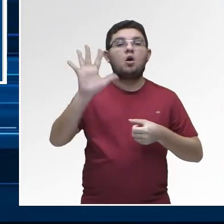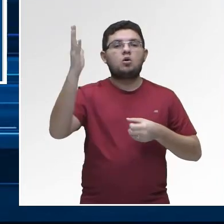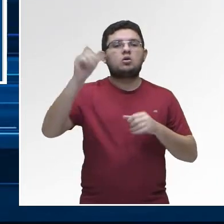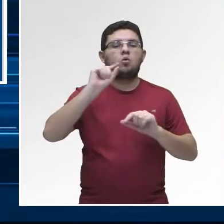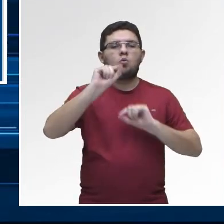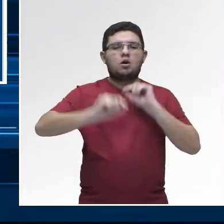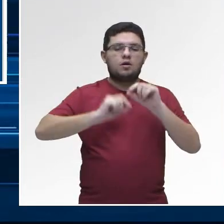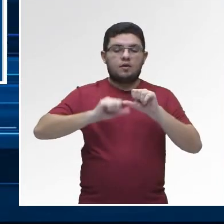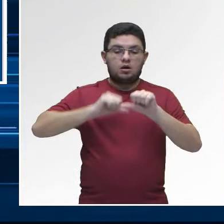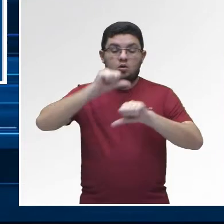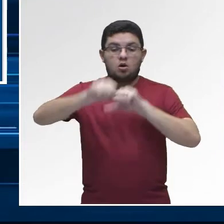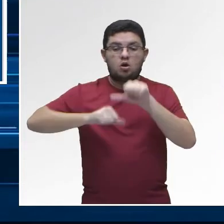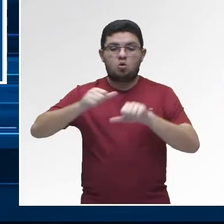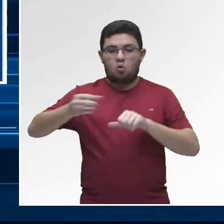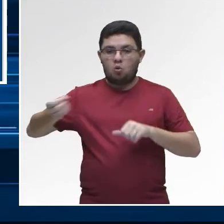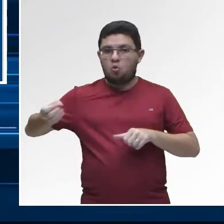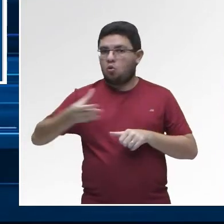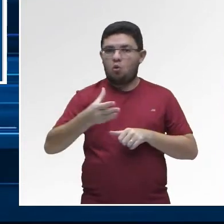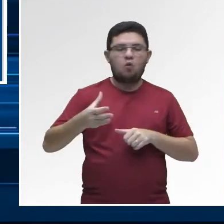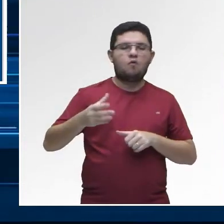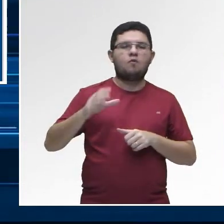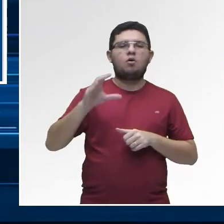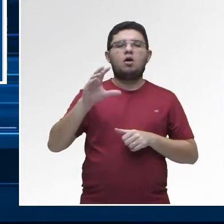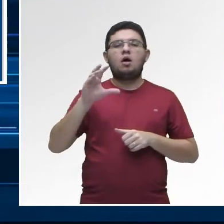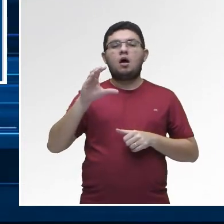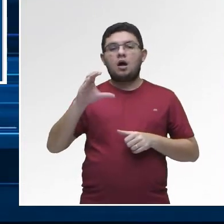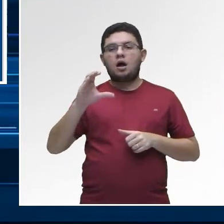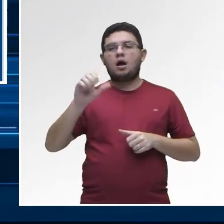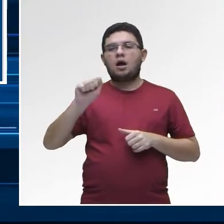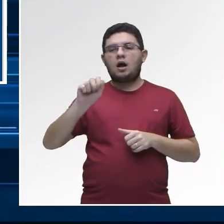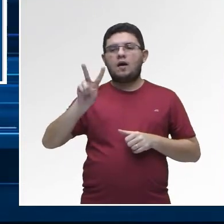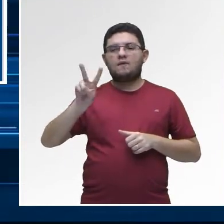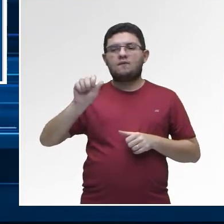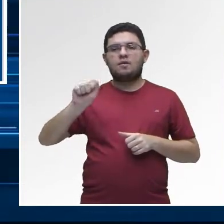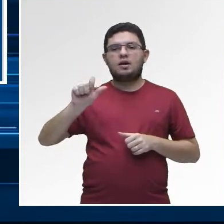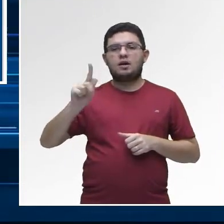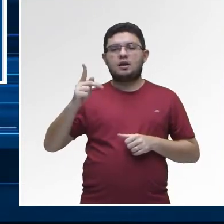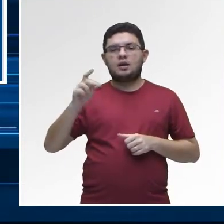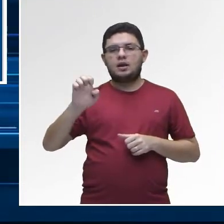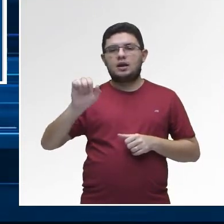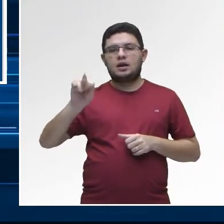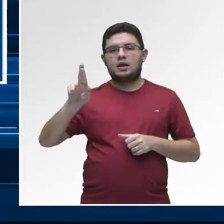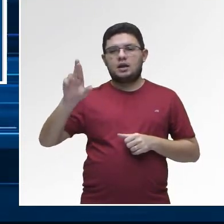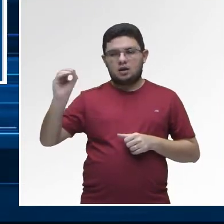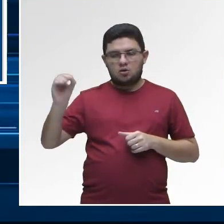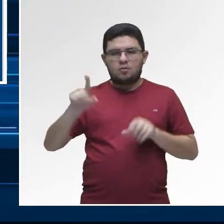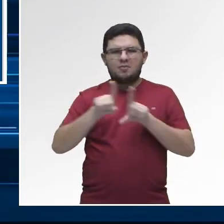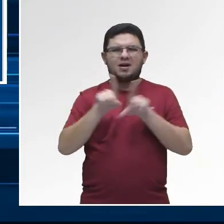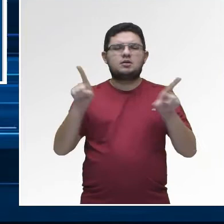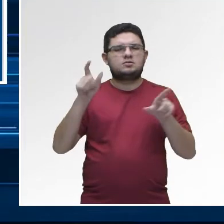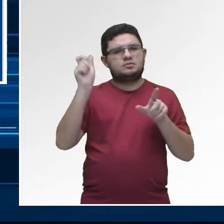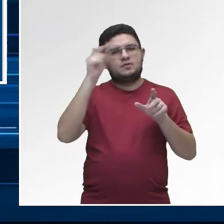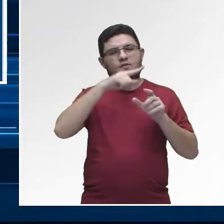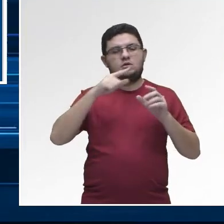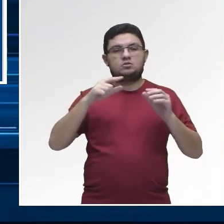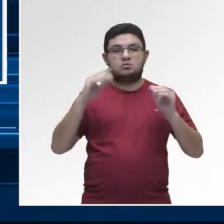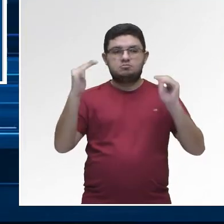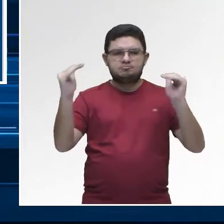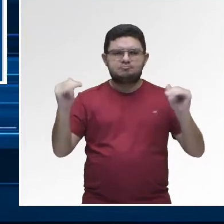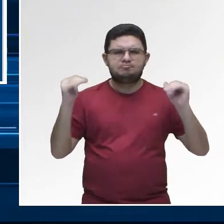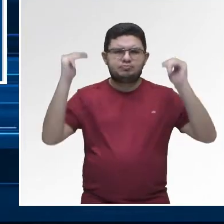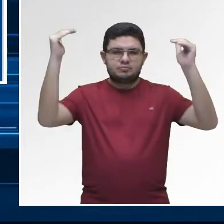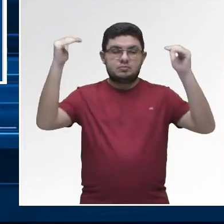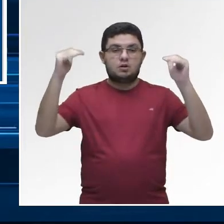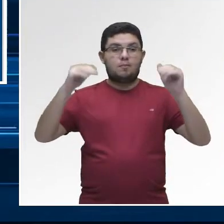cavalheiro, então você podia sair de uma situação, mas era muito difícil. Então, você sempre ia